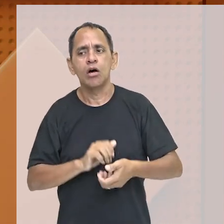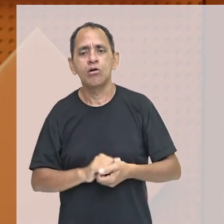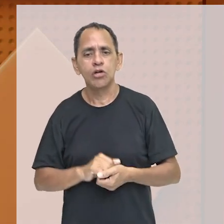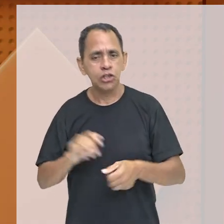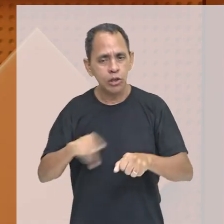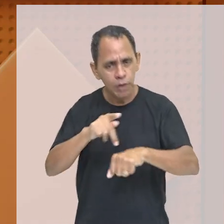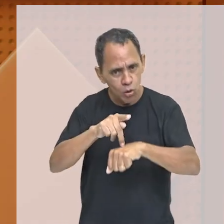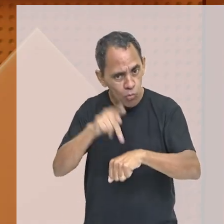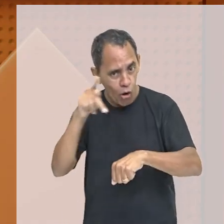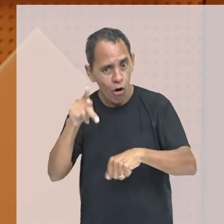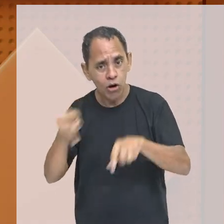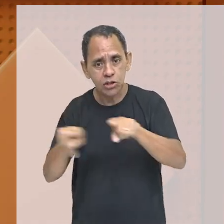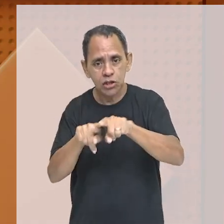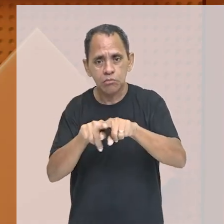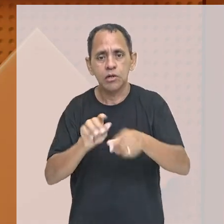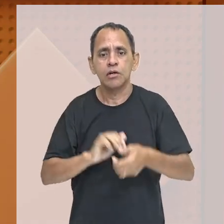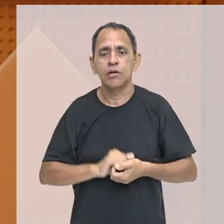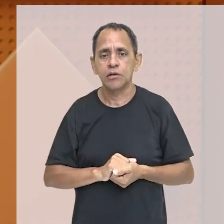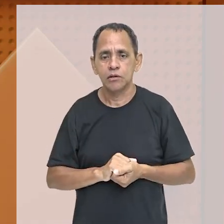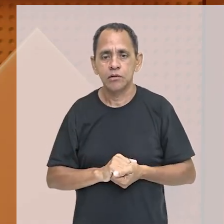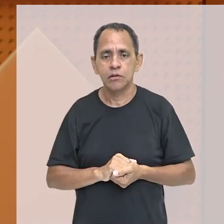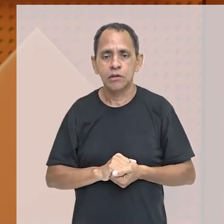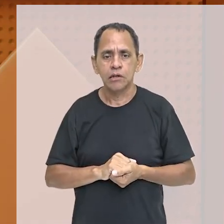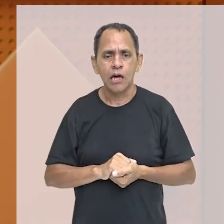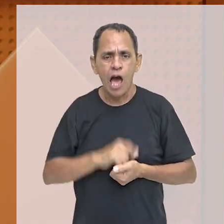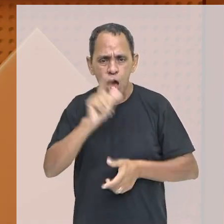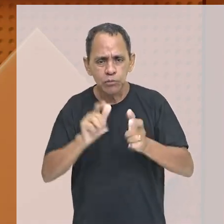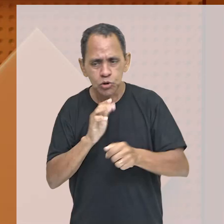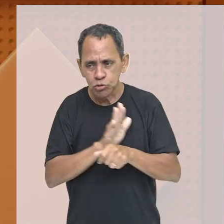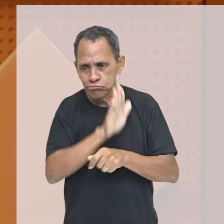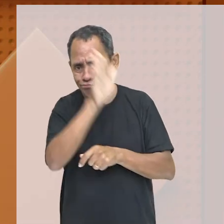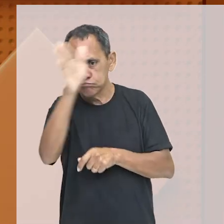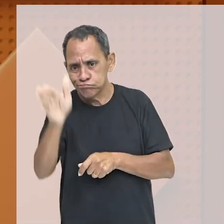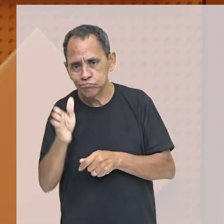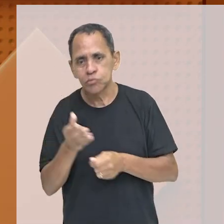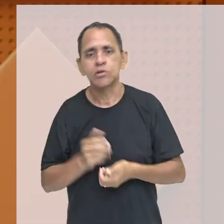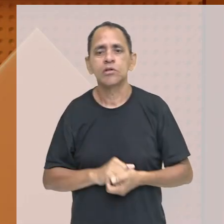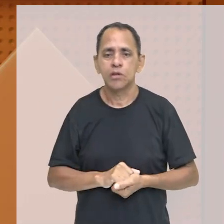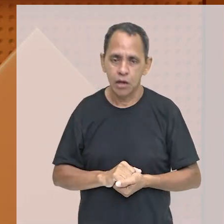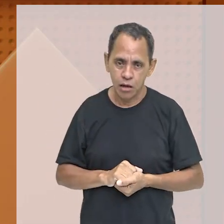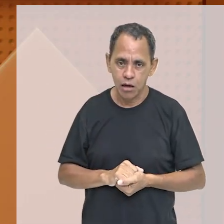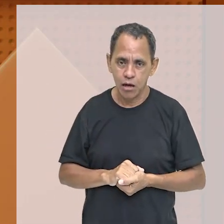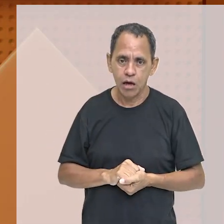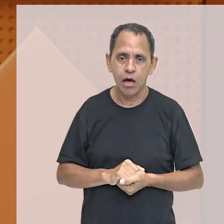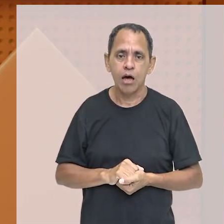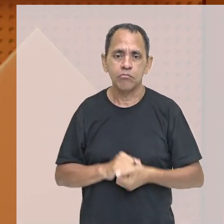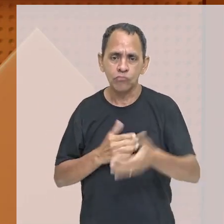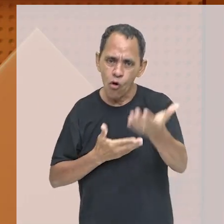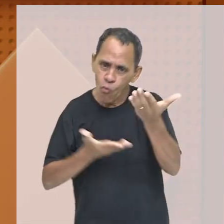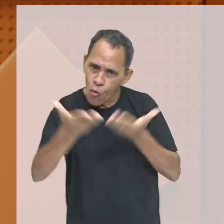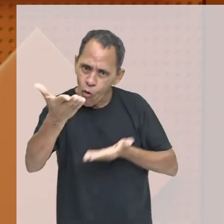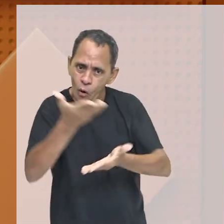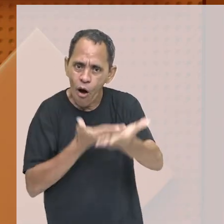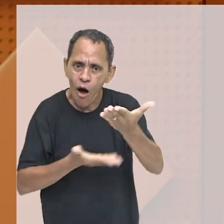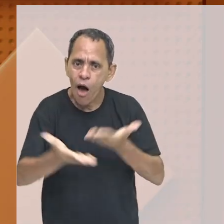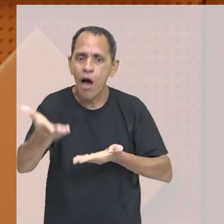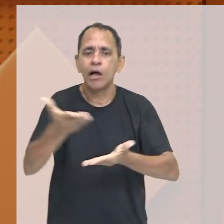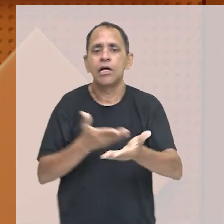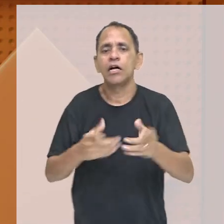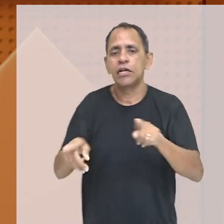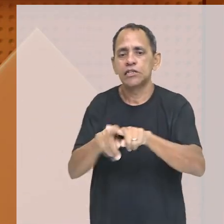quando o pessoal vai para lá, faz intercâmbios, e isso tudo é muito, muito grande, faz uma